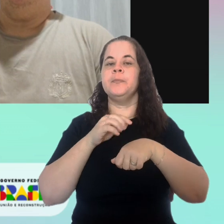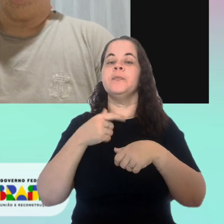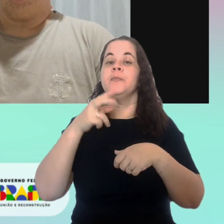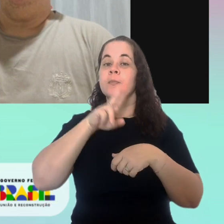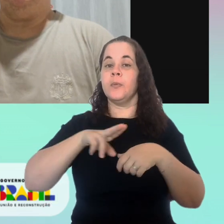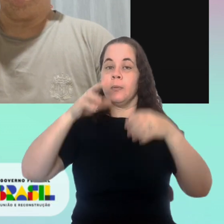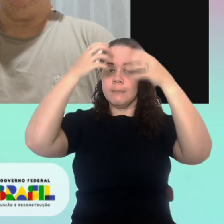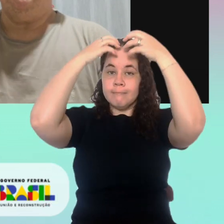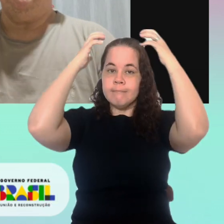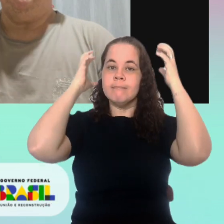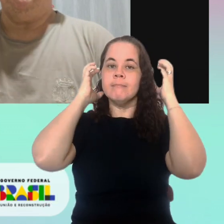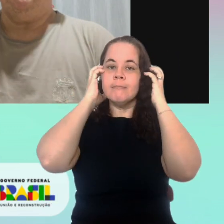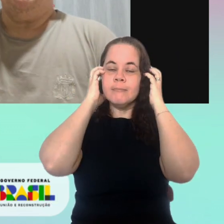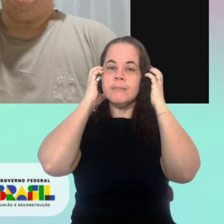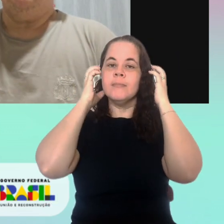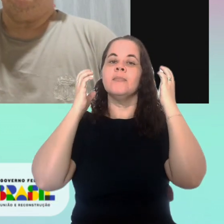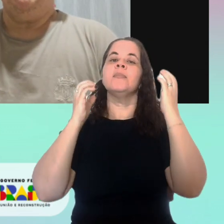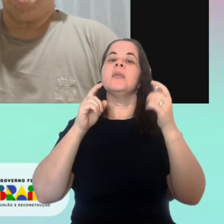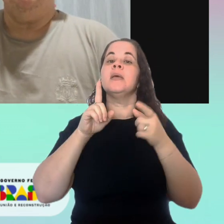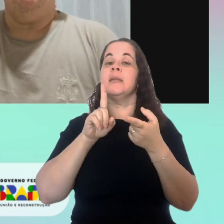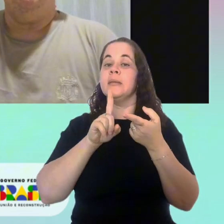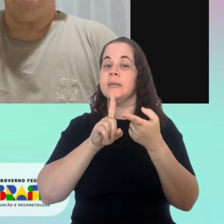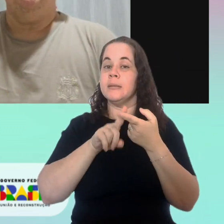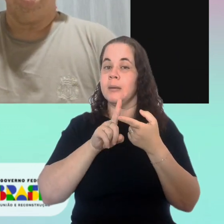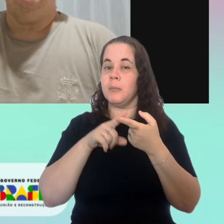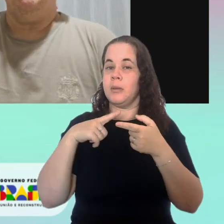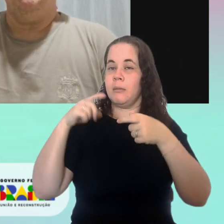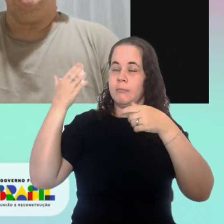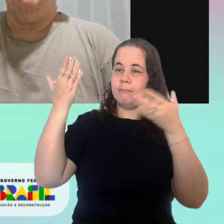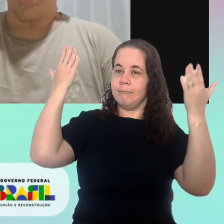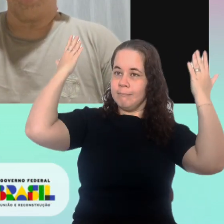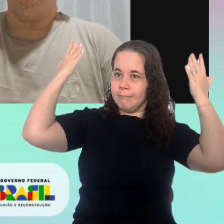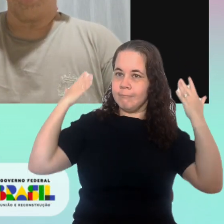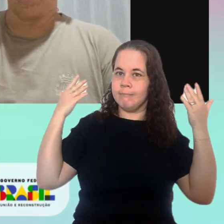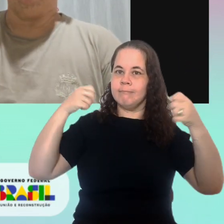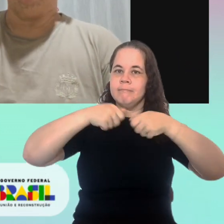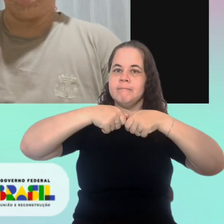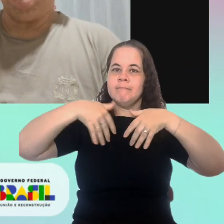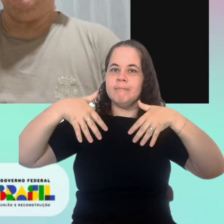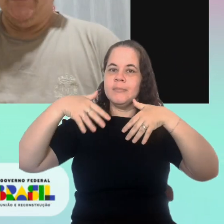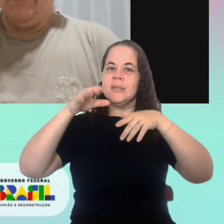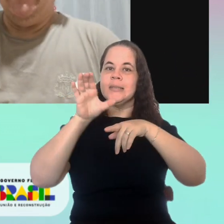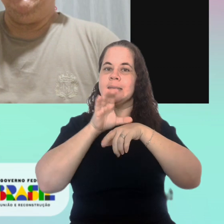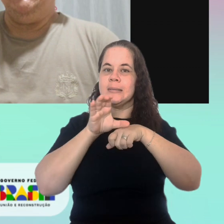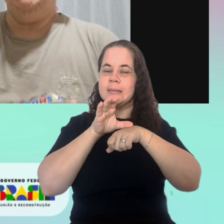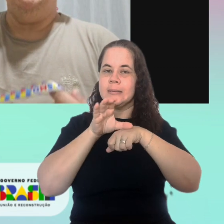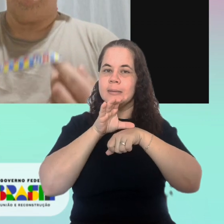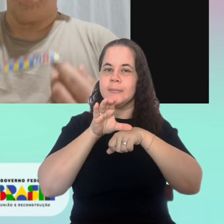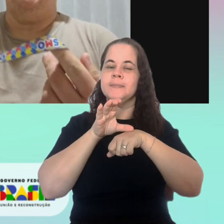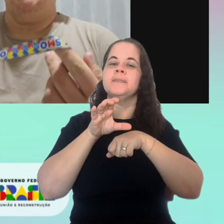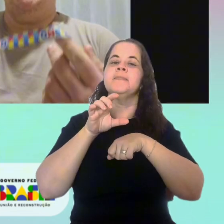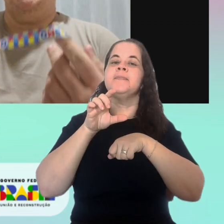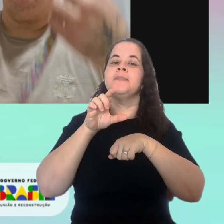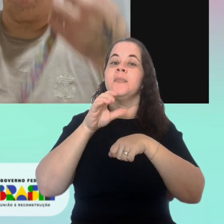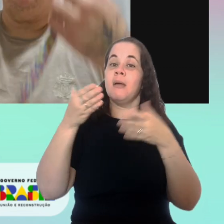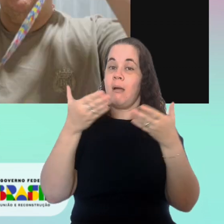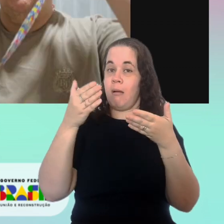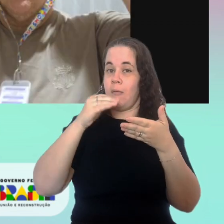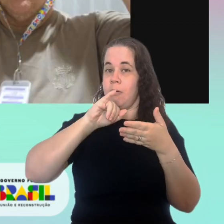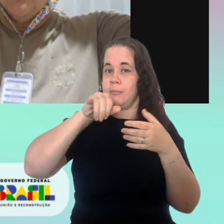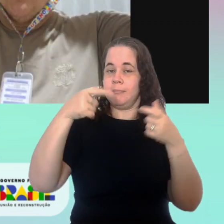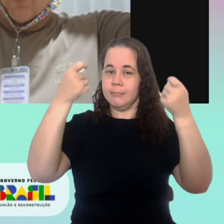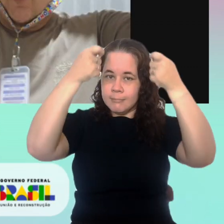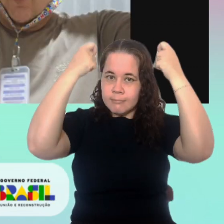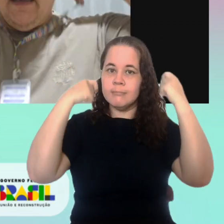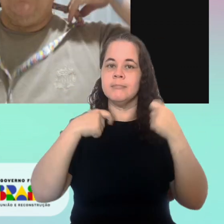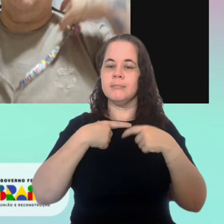fone de ouvido preto, também no fundo tem uma cortina cinza e estou agora colocando